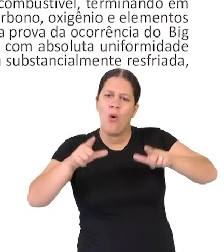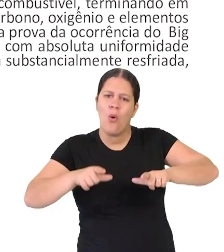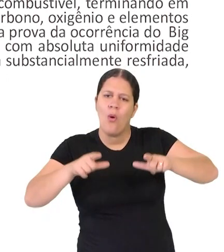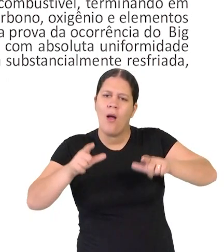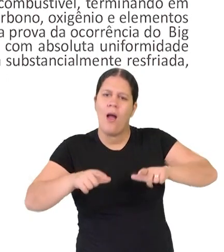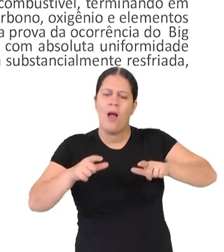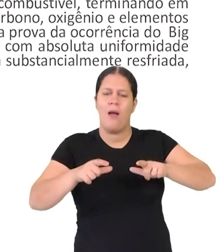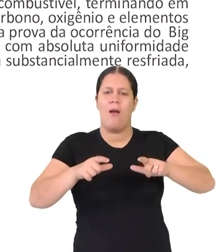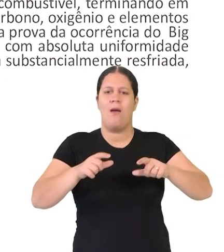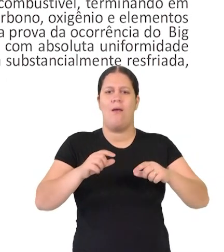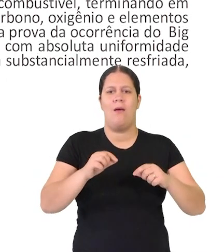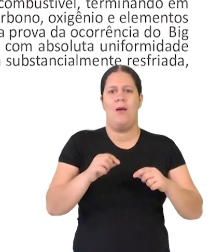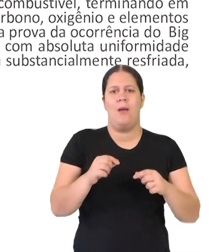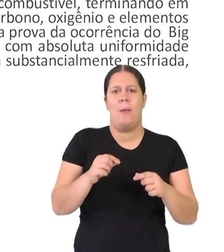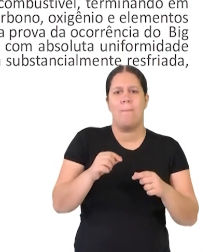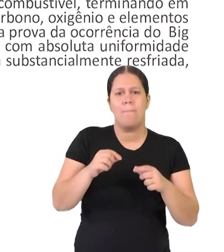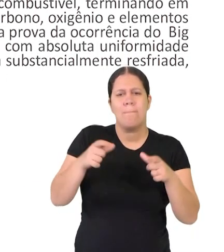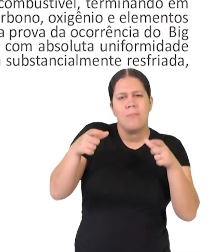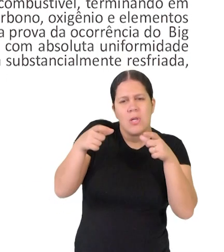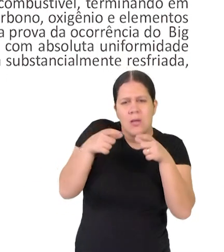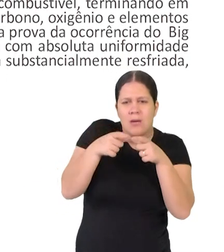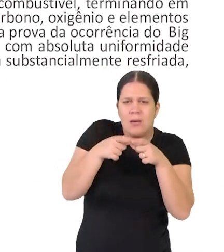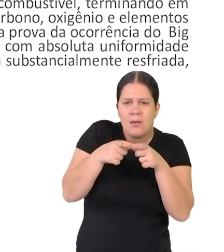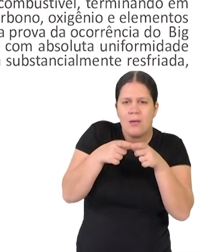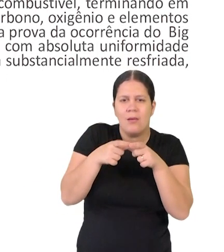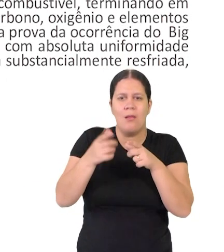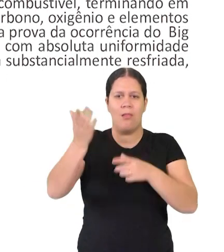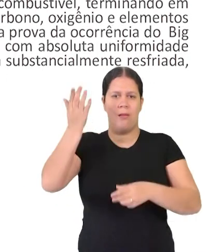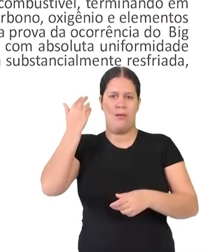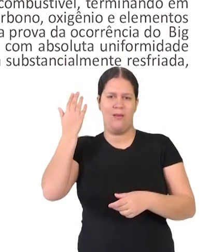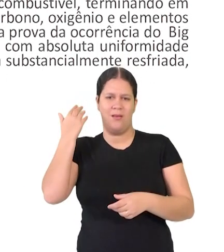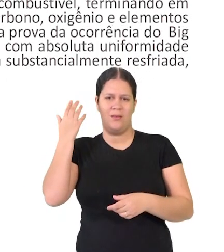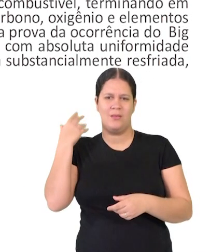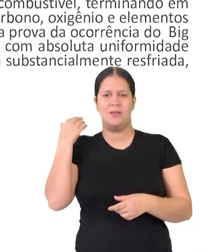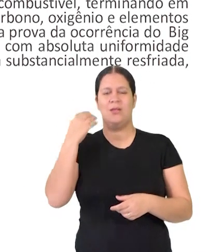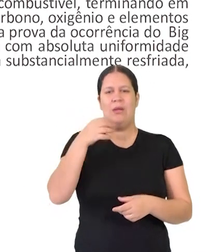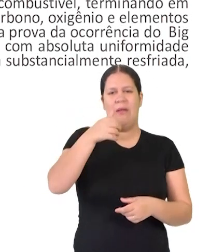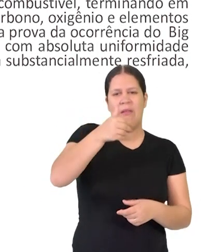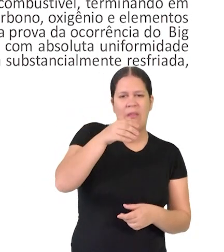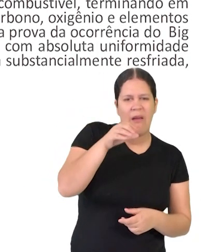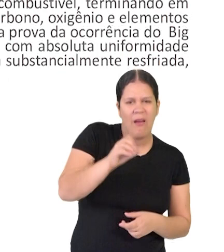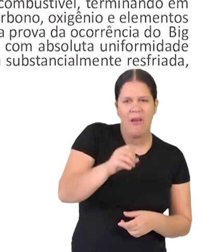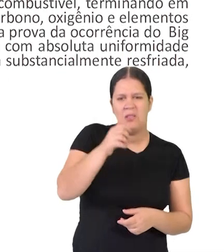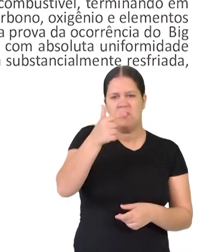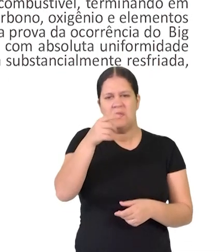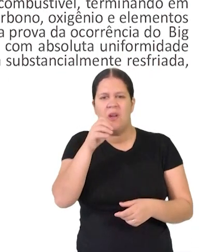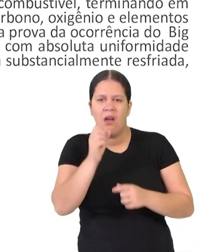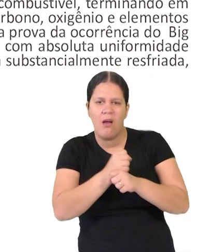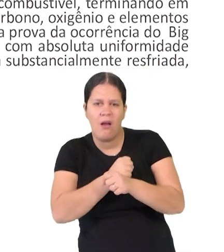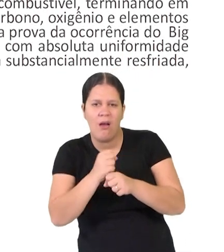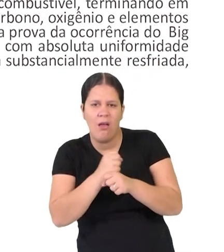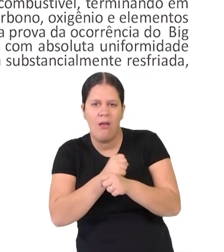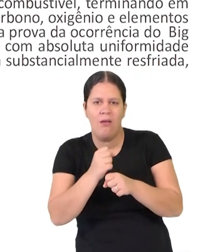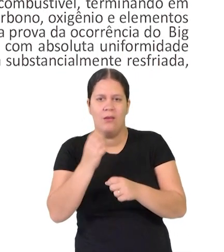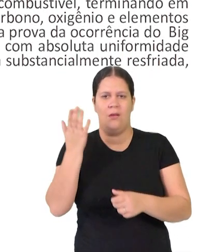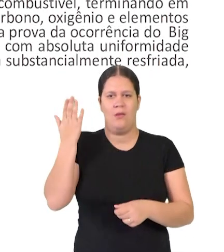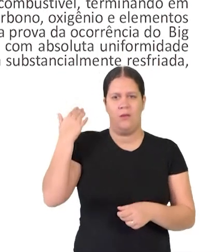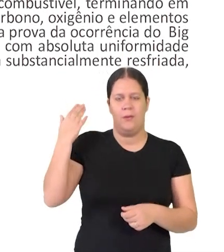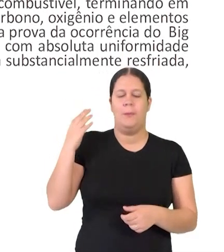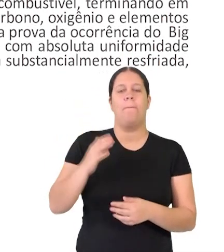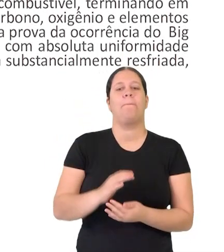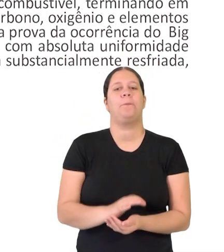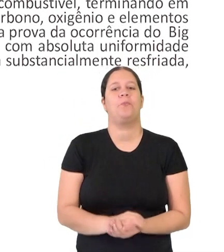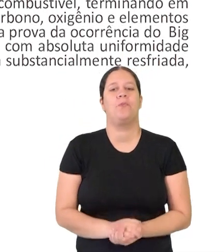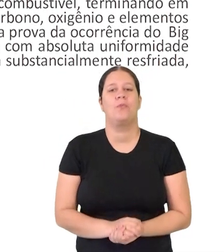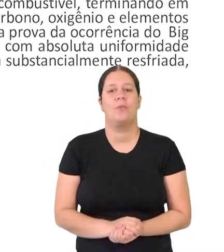uma massa imensa, certo? Lá atrás, certo? 10 a 20 bilhões de anos atrás. Beleza? Daí